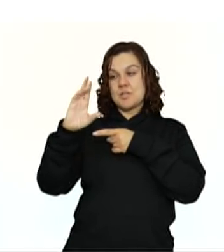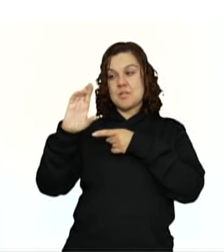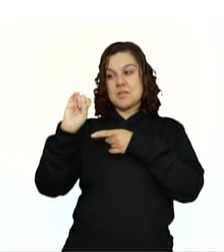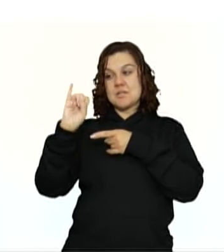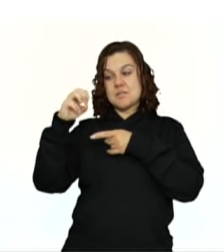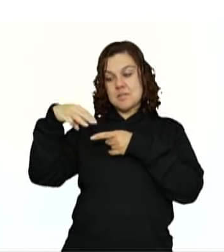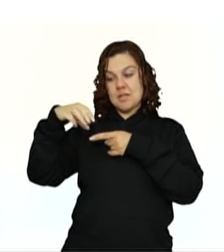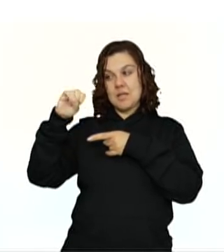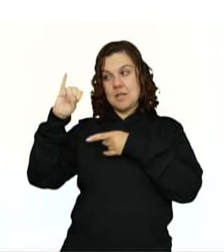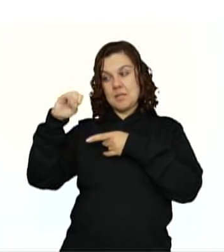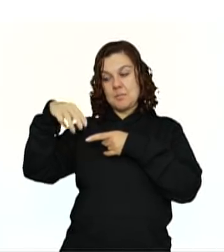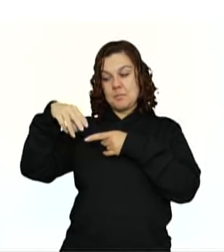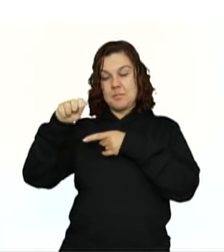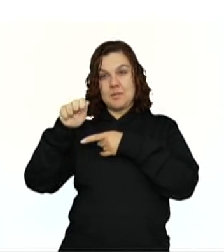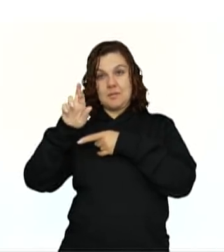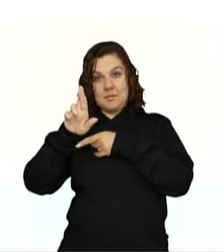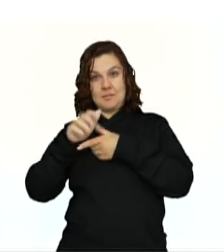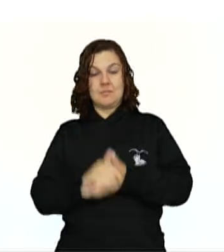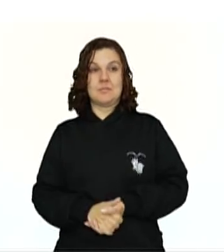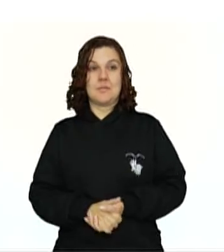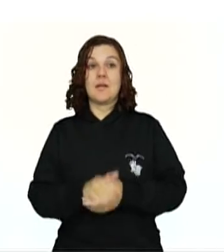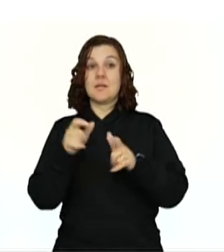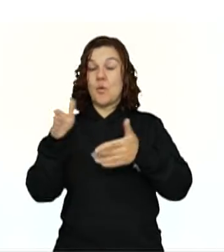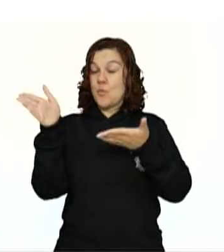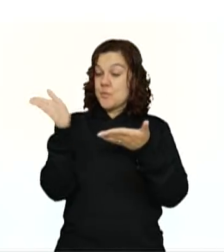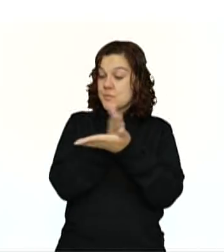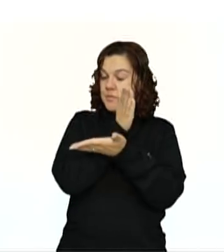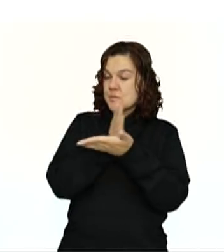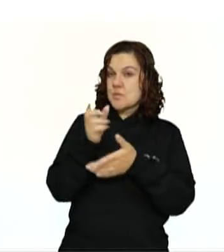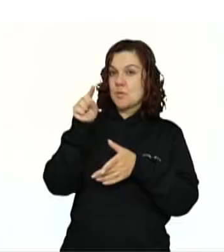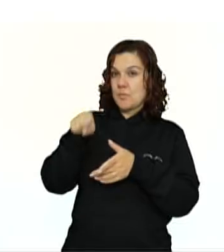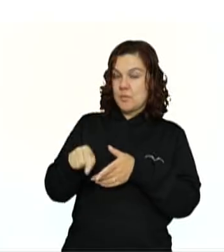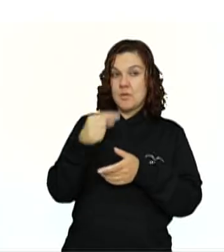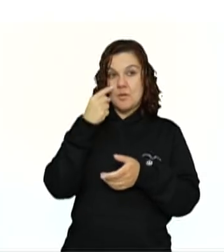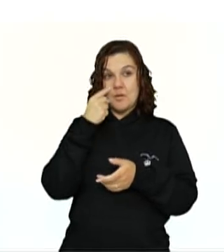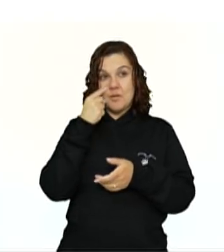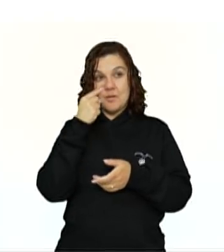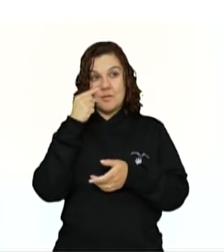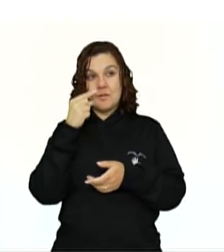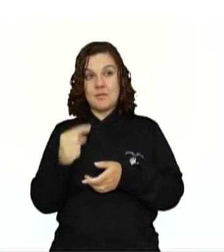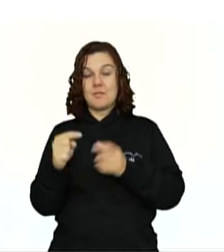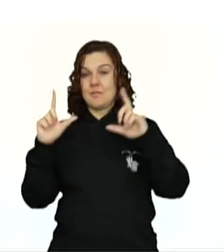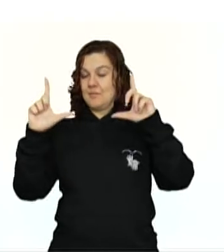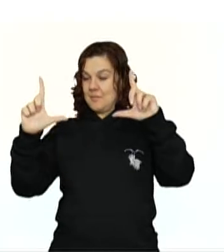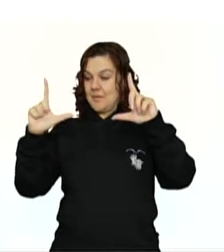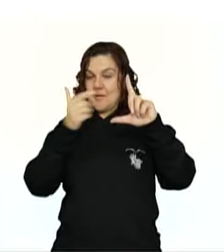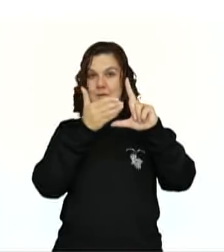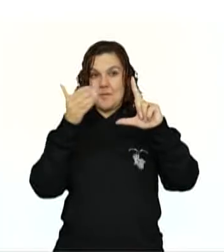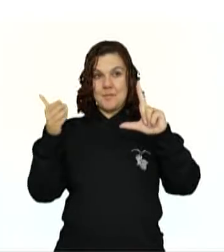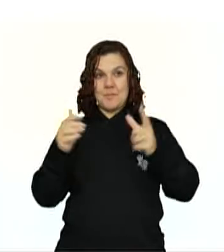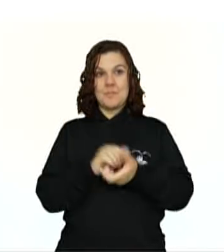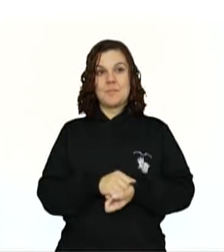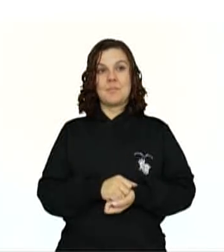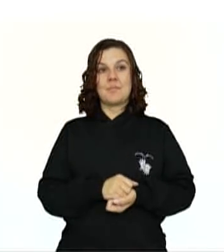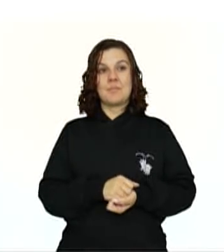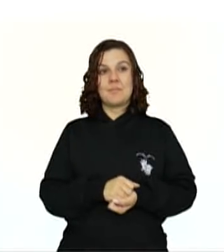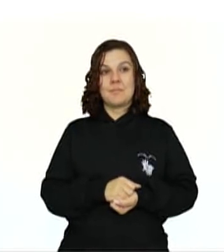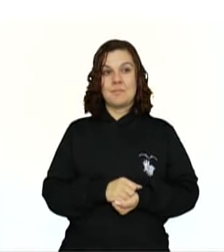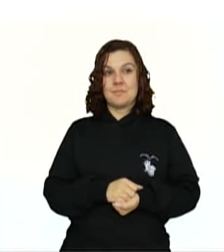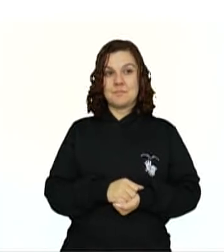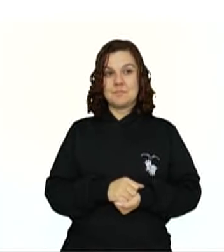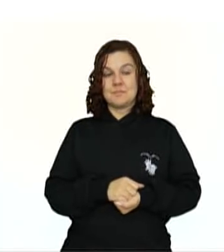significa distinguir, separar. Aí na imagem nós temos lá, né? Voltando